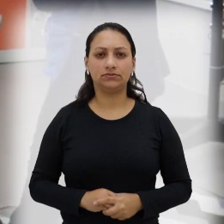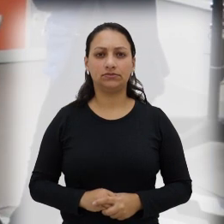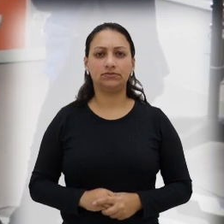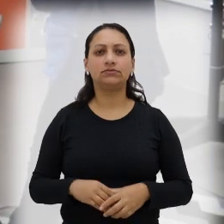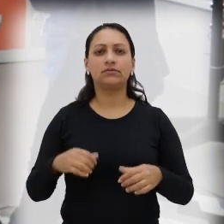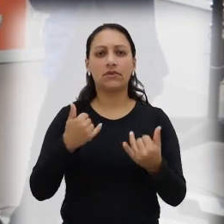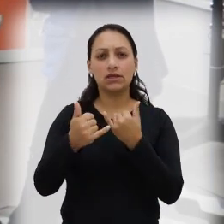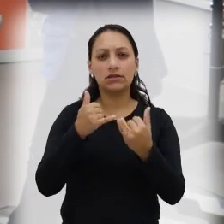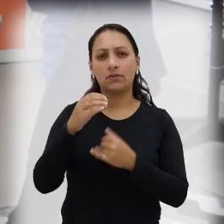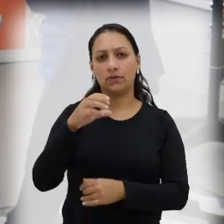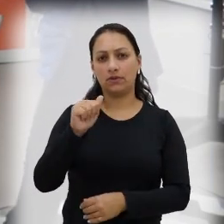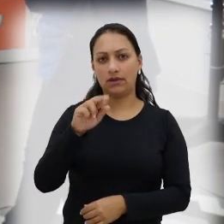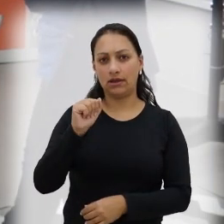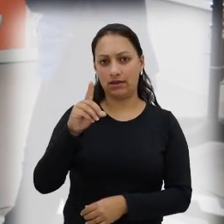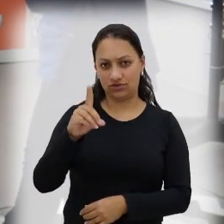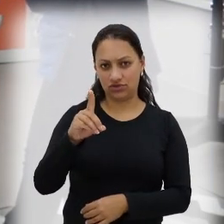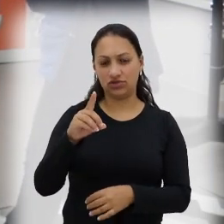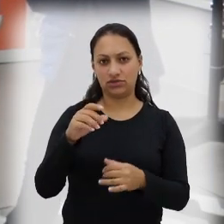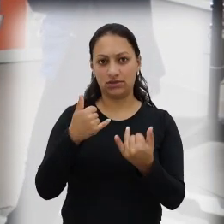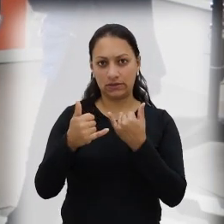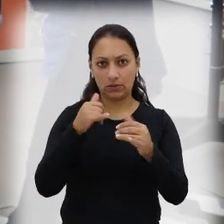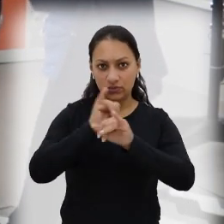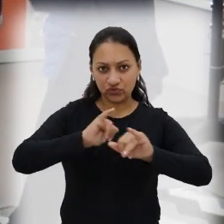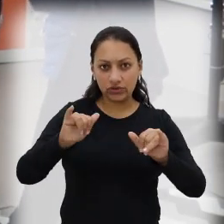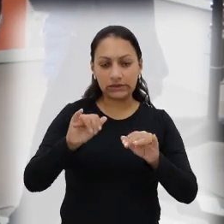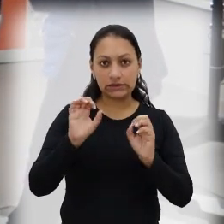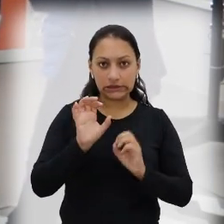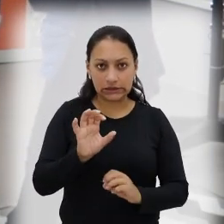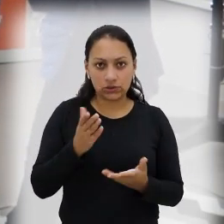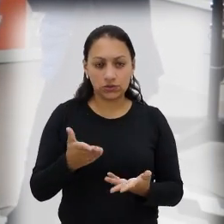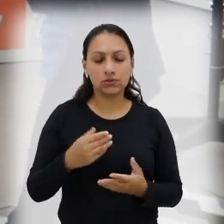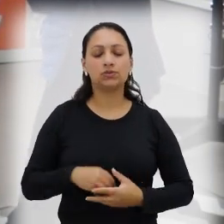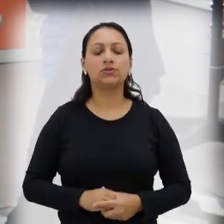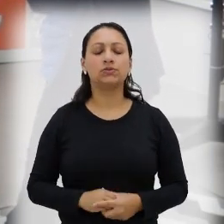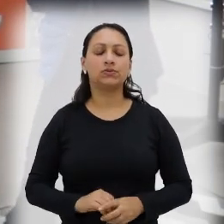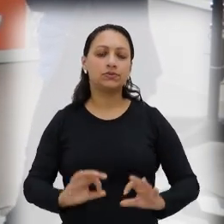Um card, né? Exato.